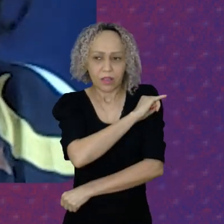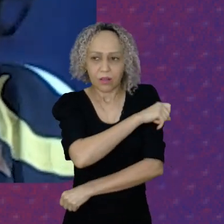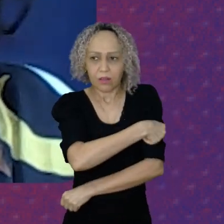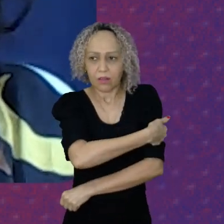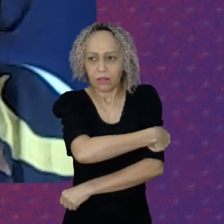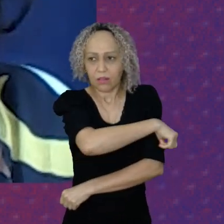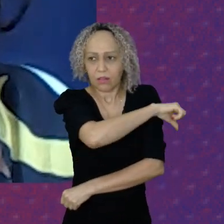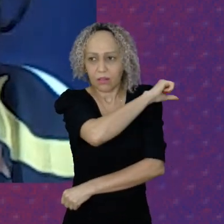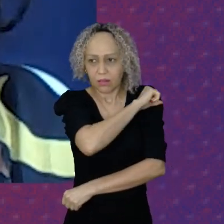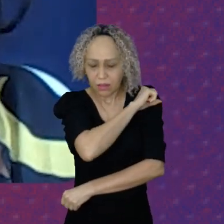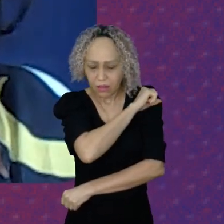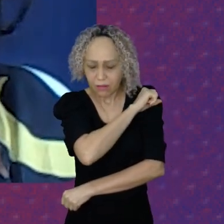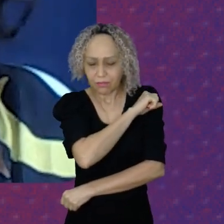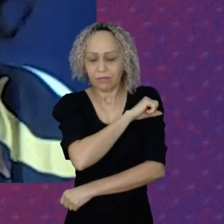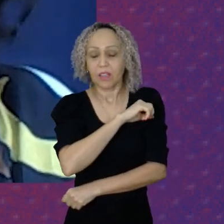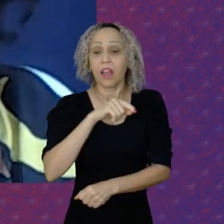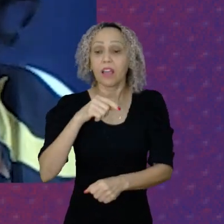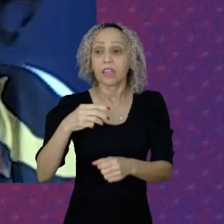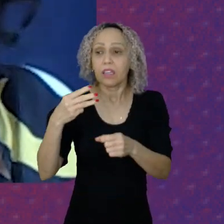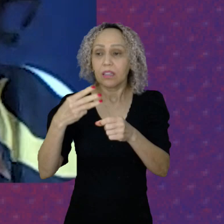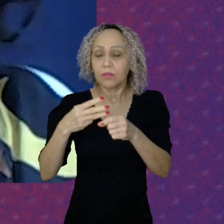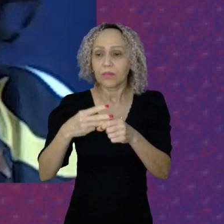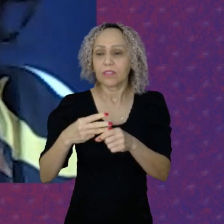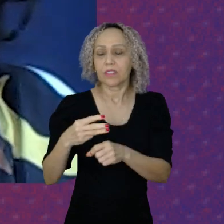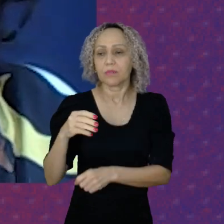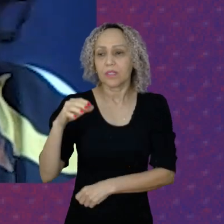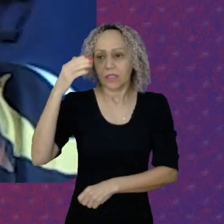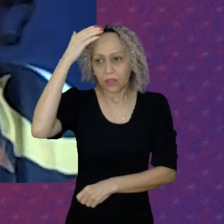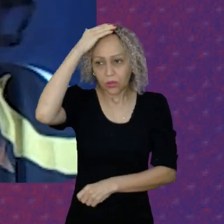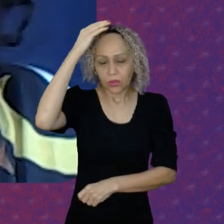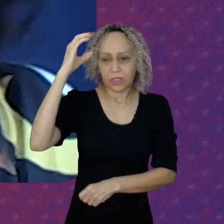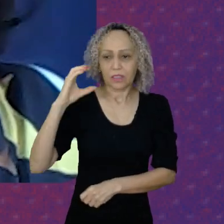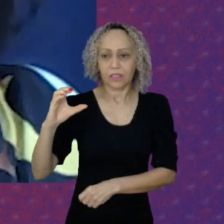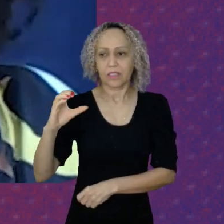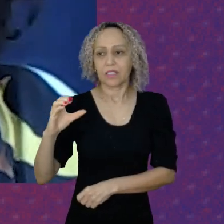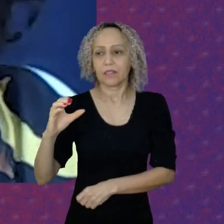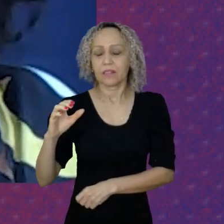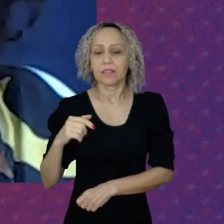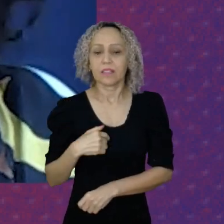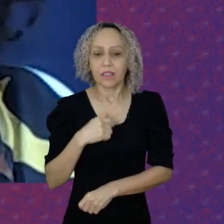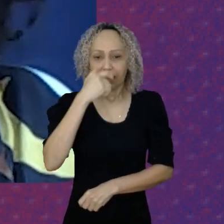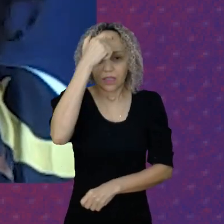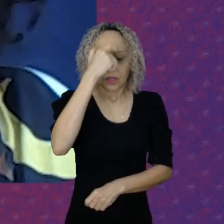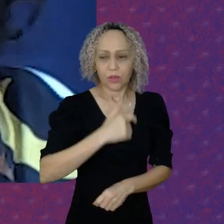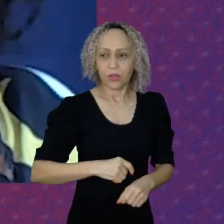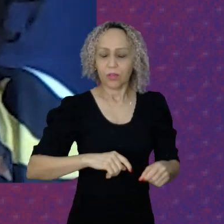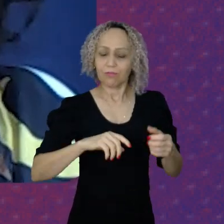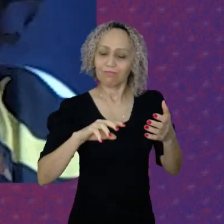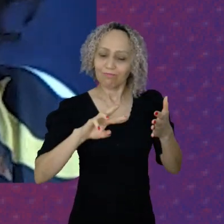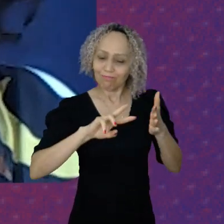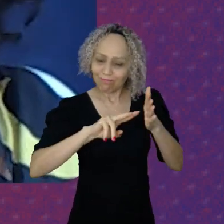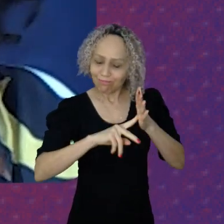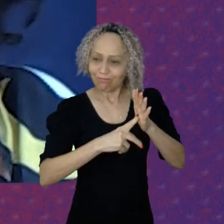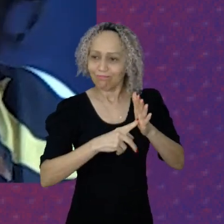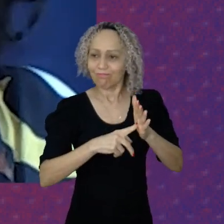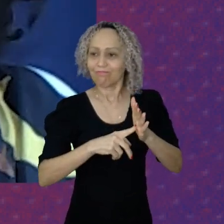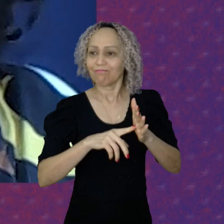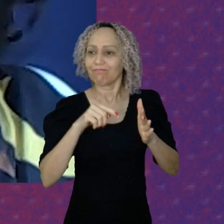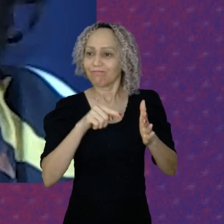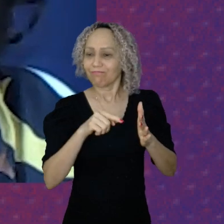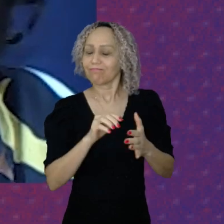professora da Rede Municipal de Curitiba. Sou sindicalista também, essa é a minha